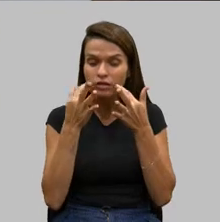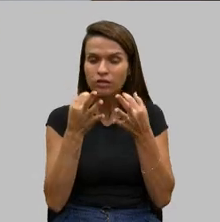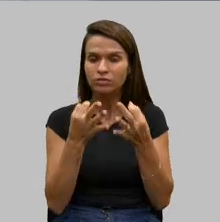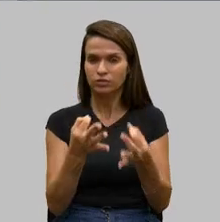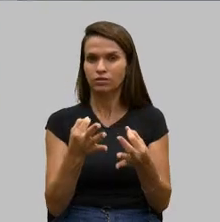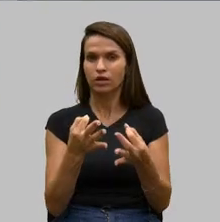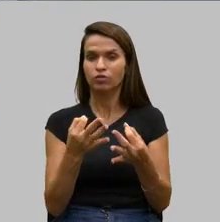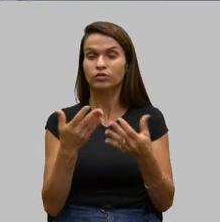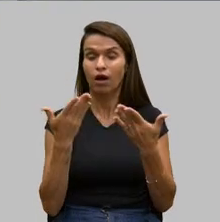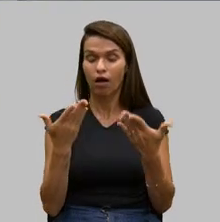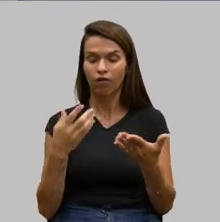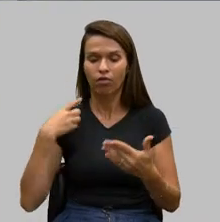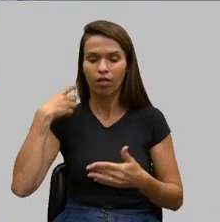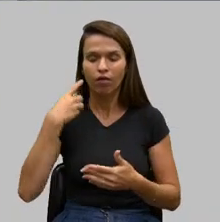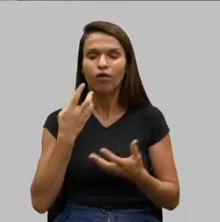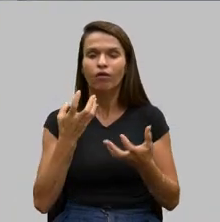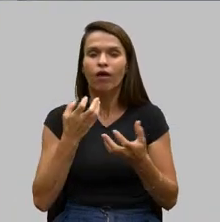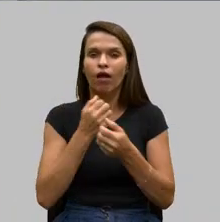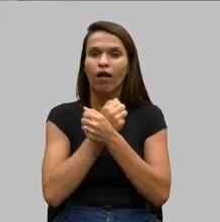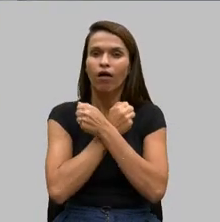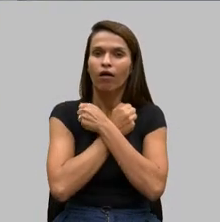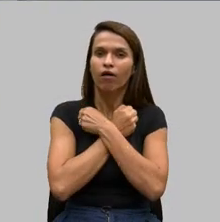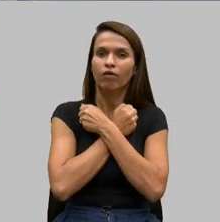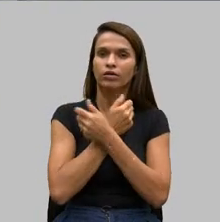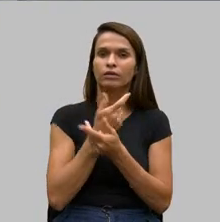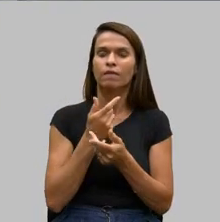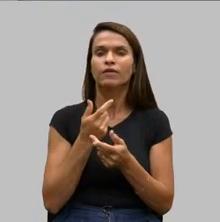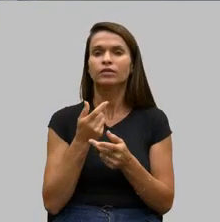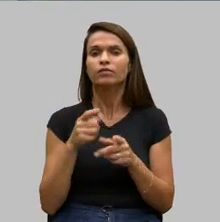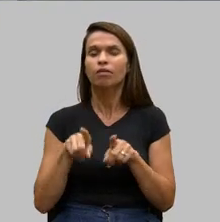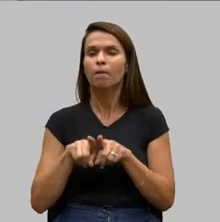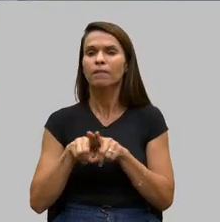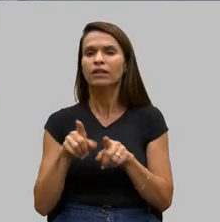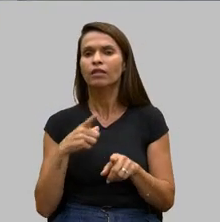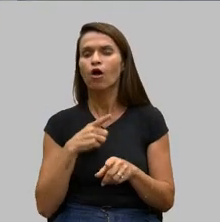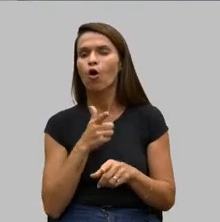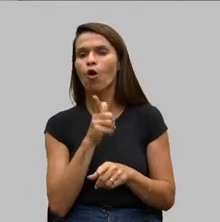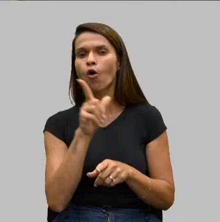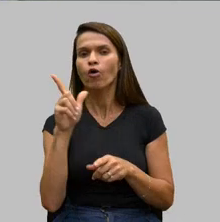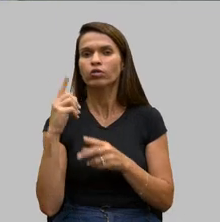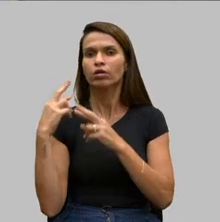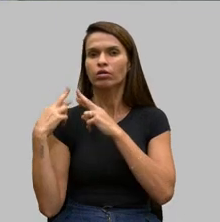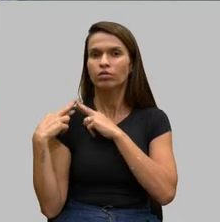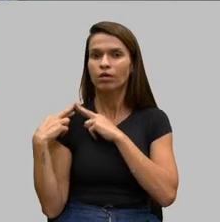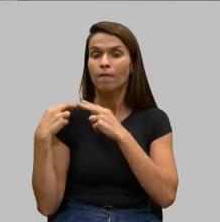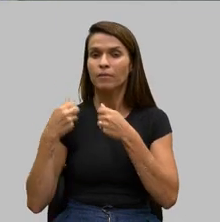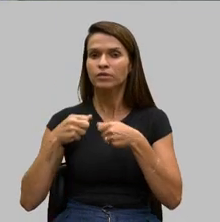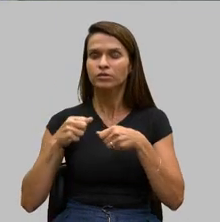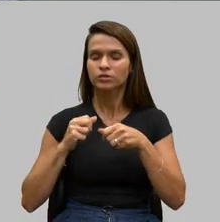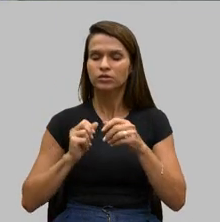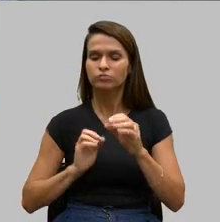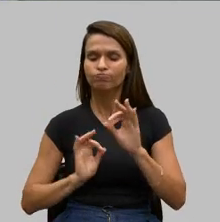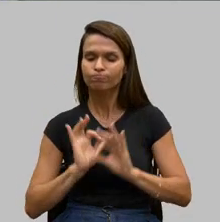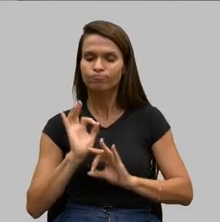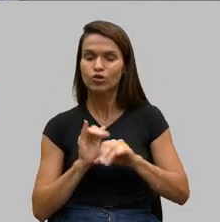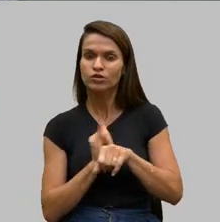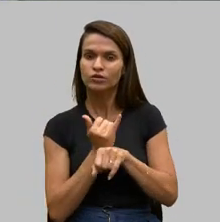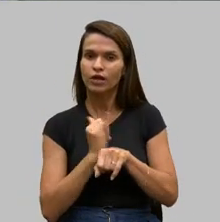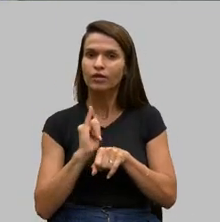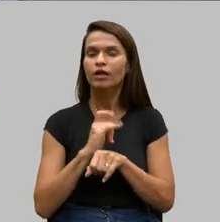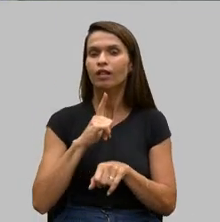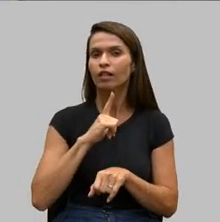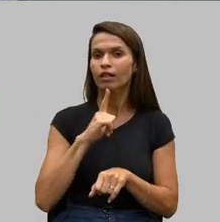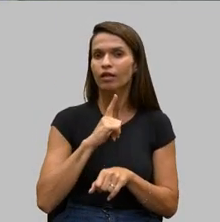te abraçar pessoalmente por chamar nós precisamos fazer outras E aí a gente precisa fazer temáticas porque por exemplo o